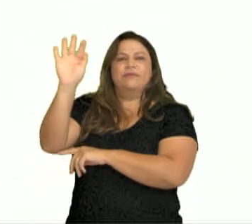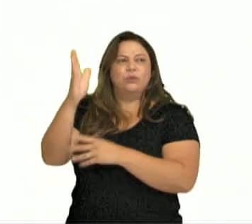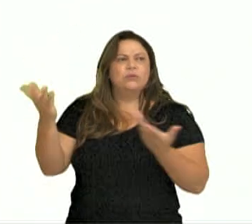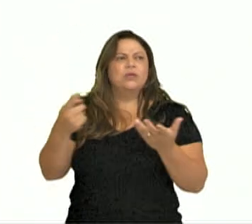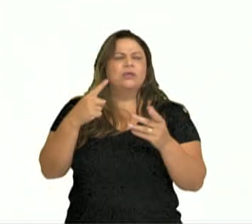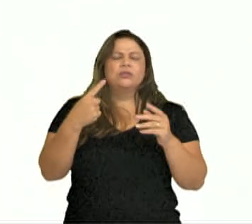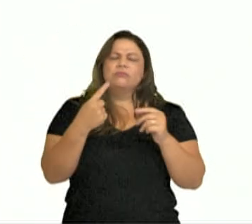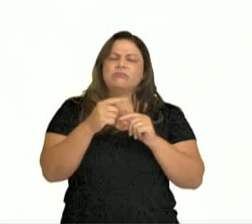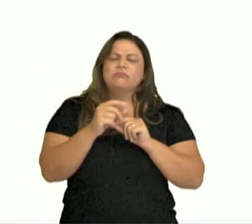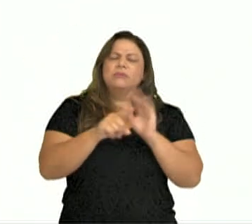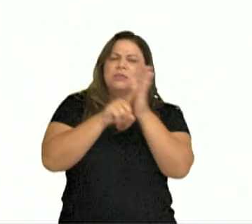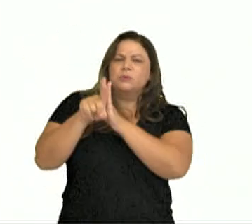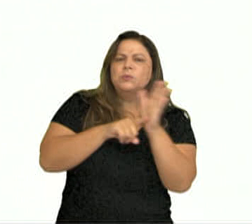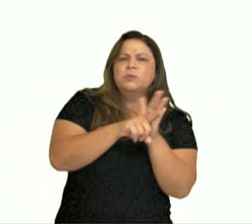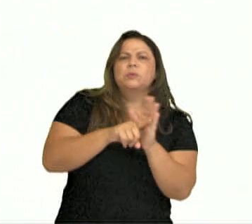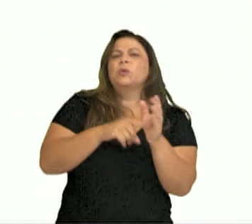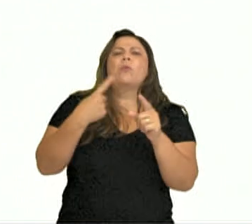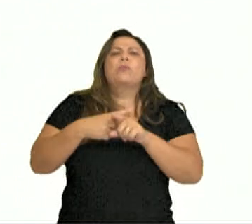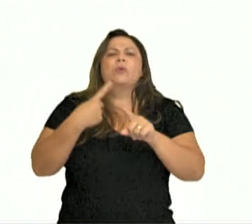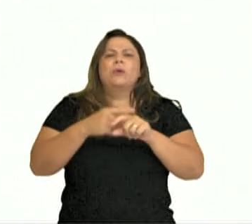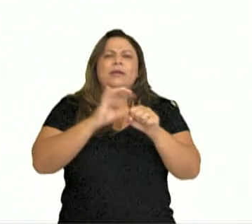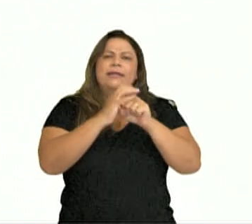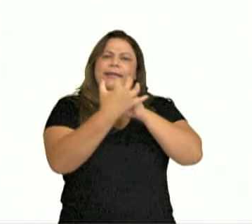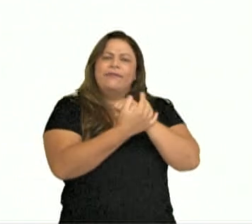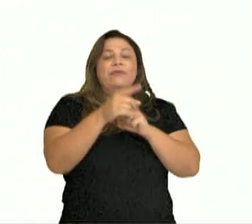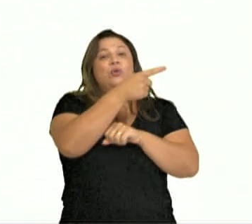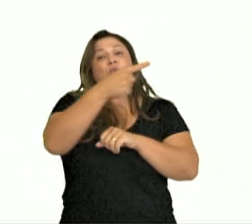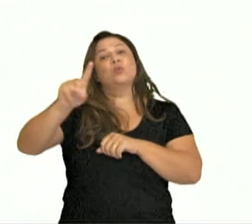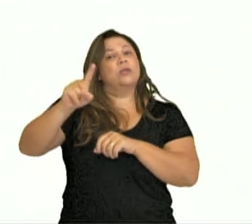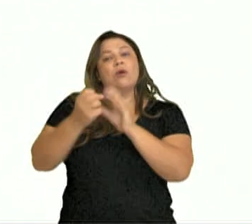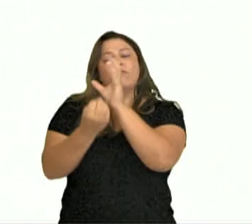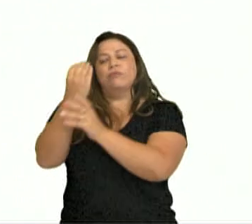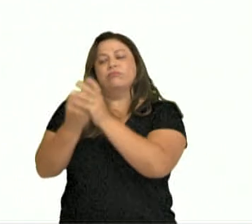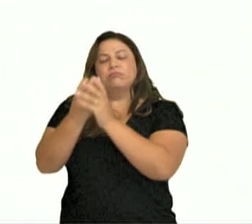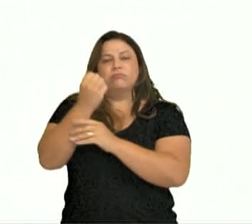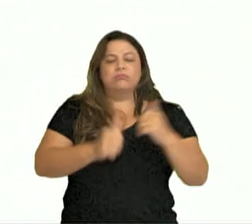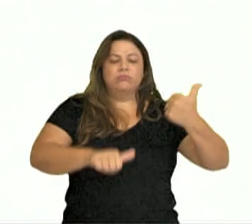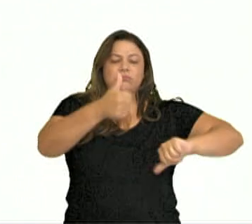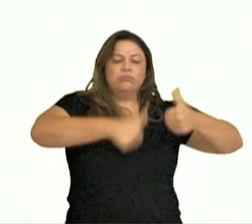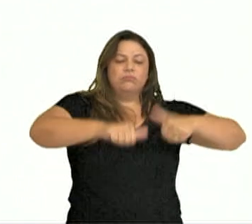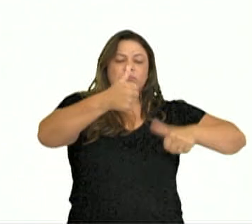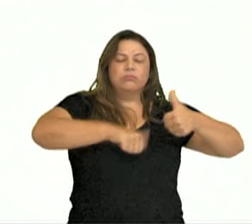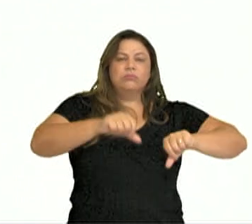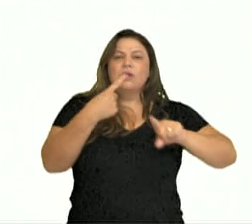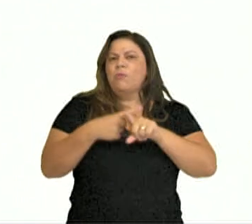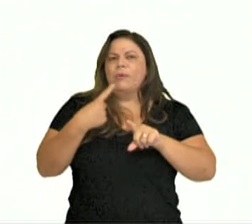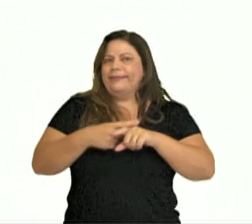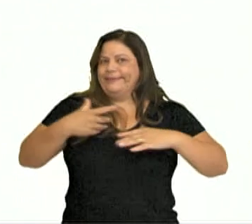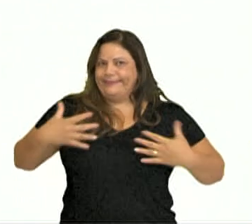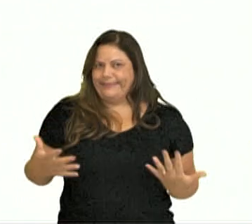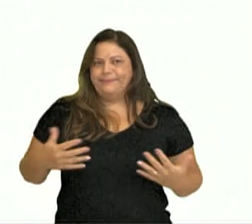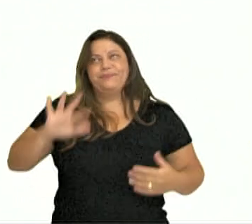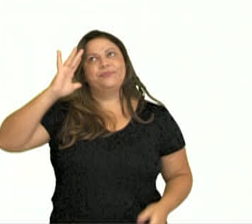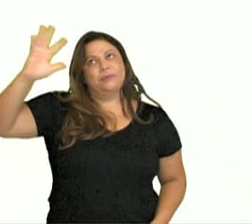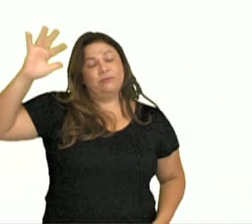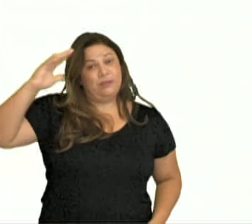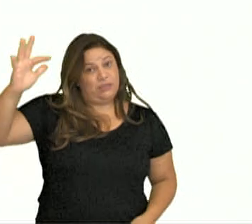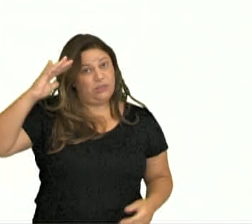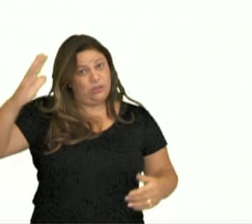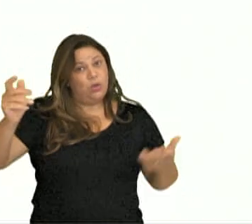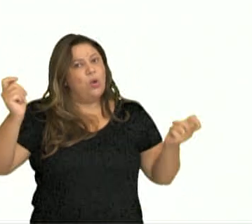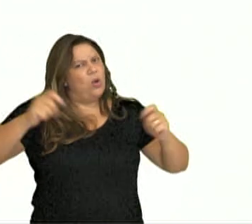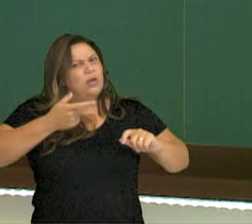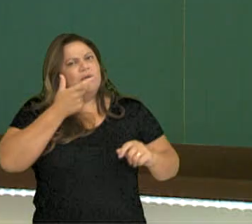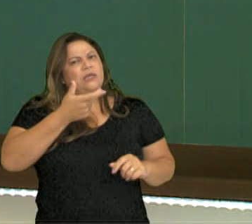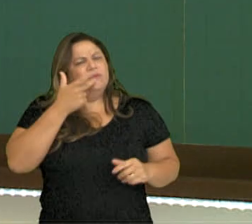da Covid-19 não foi feito em laboratório. Então eles conseguiram identificar isso, teve então uma teoria da conspiração aí